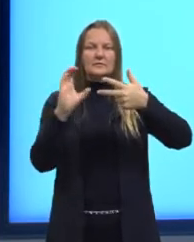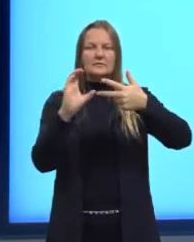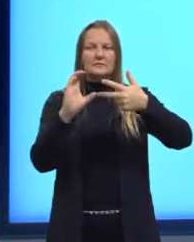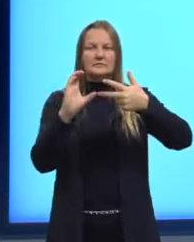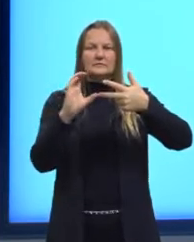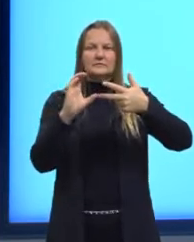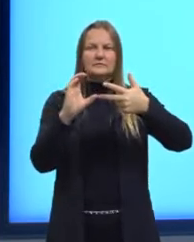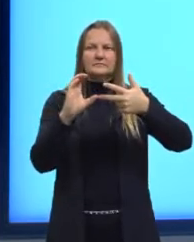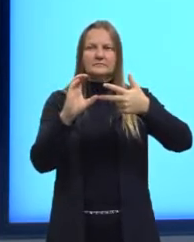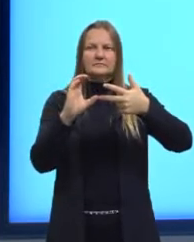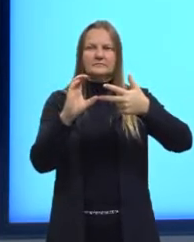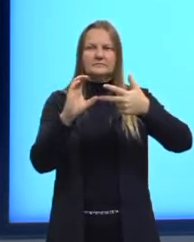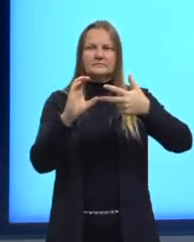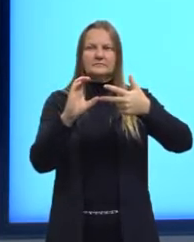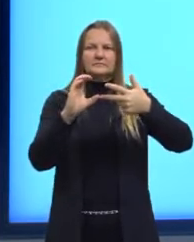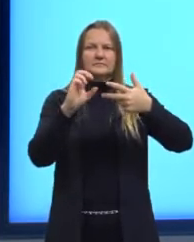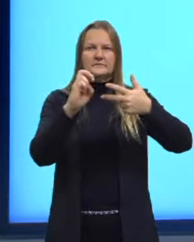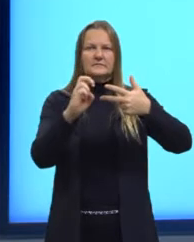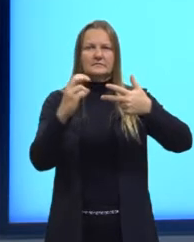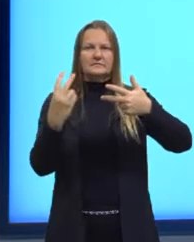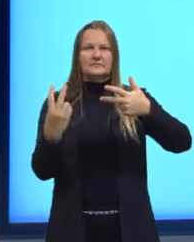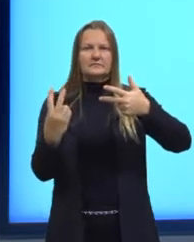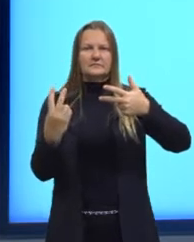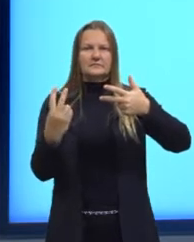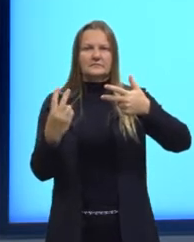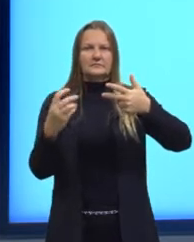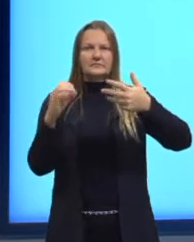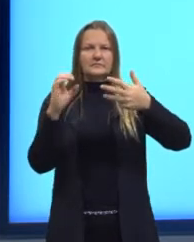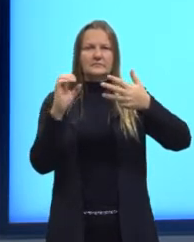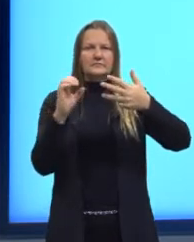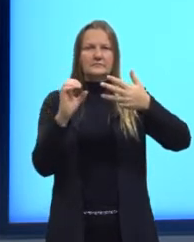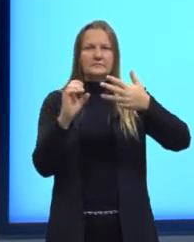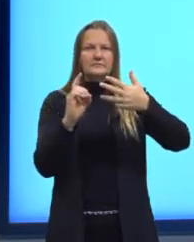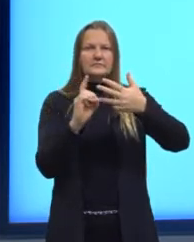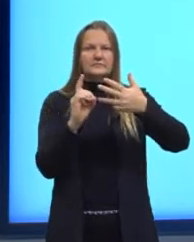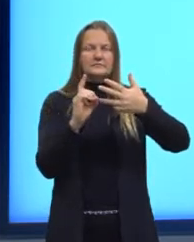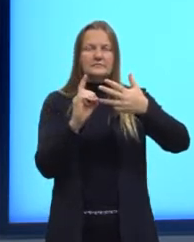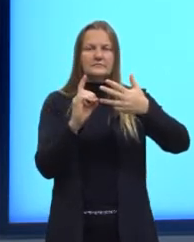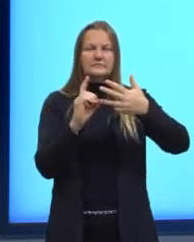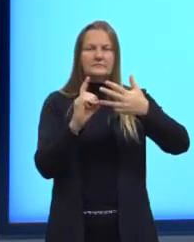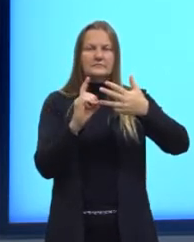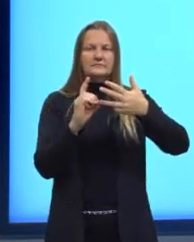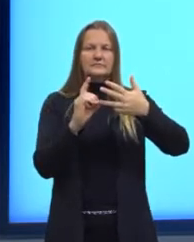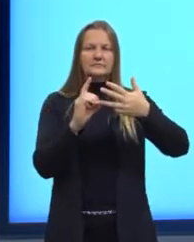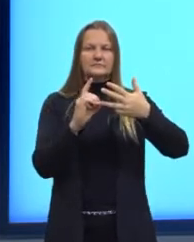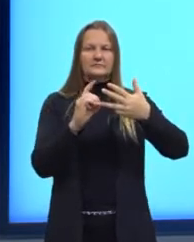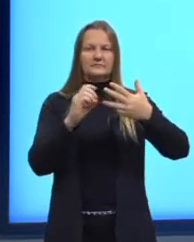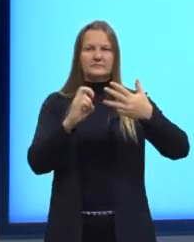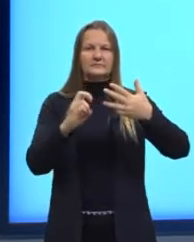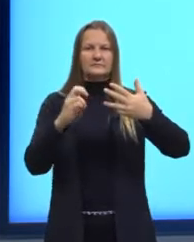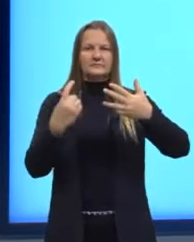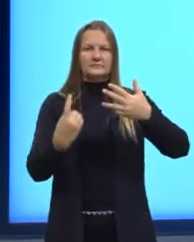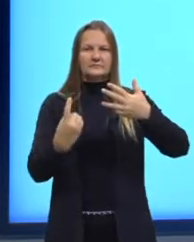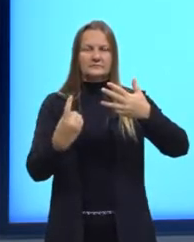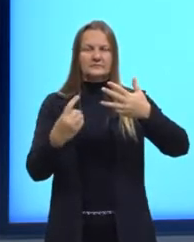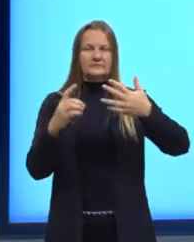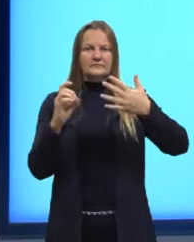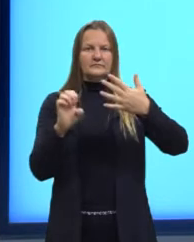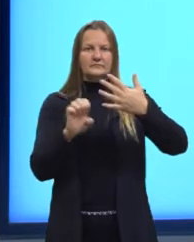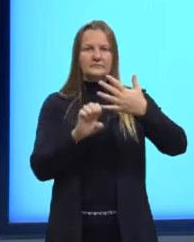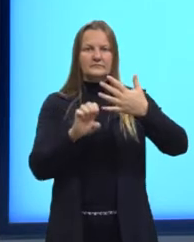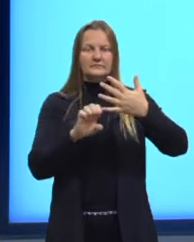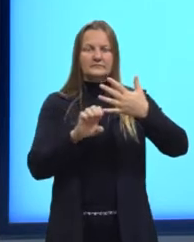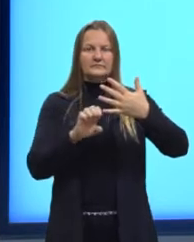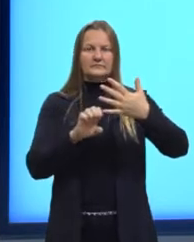alternativa c a parcela 52 Alternativa de a parcela 51 e